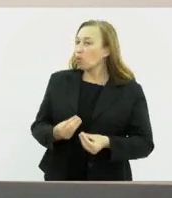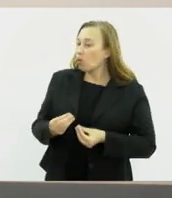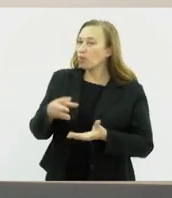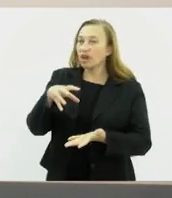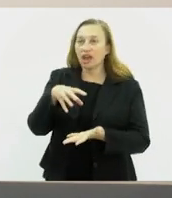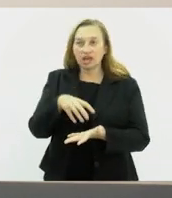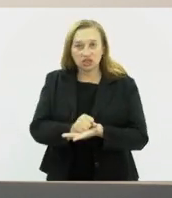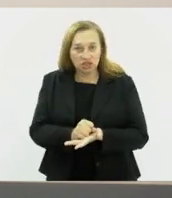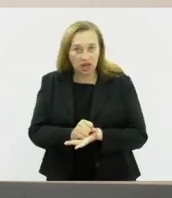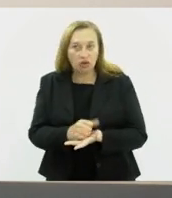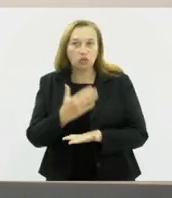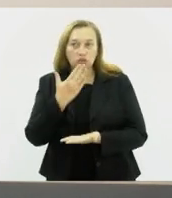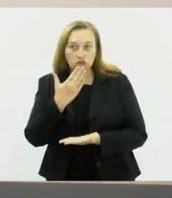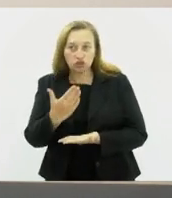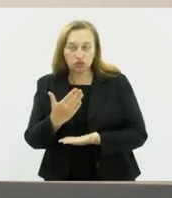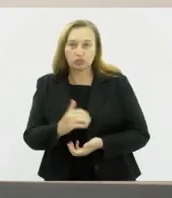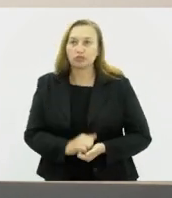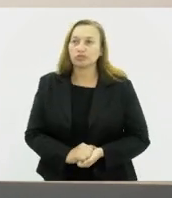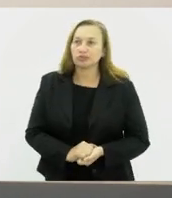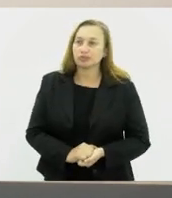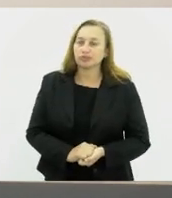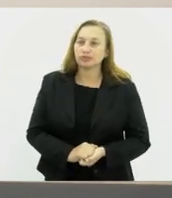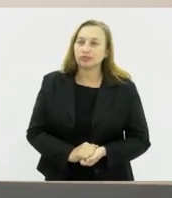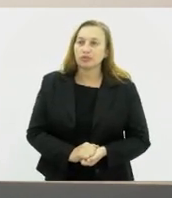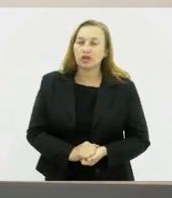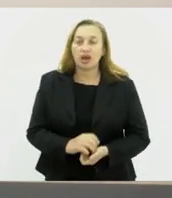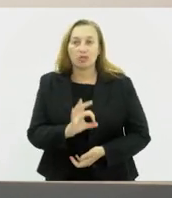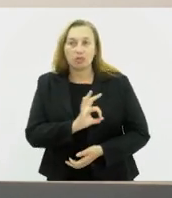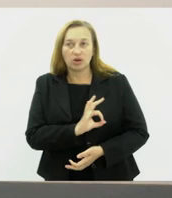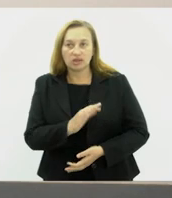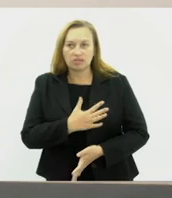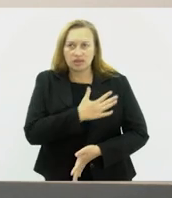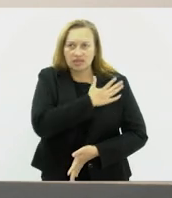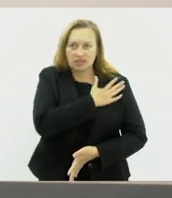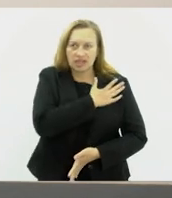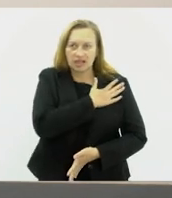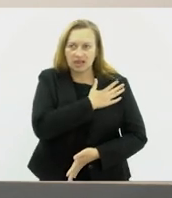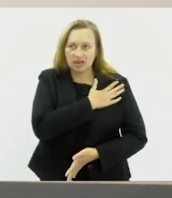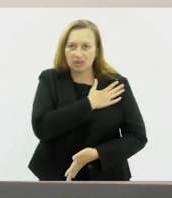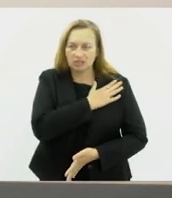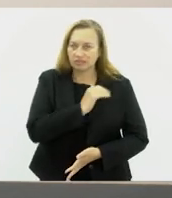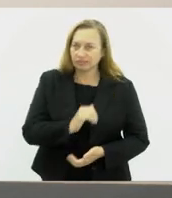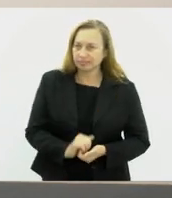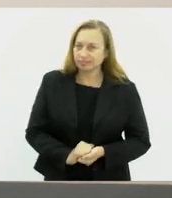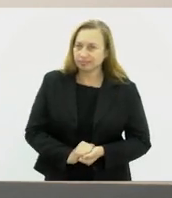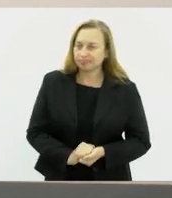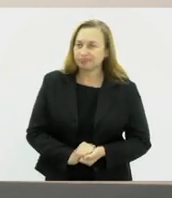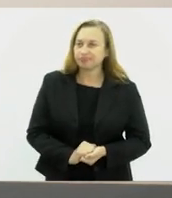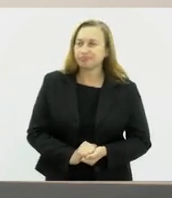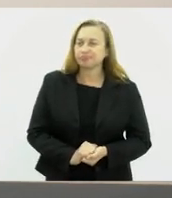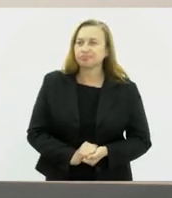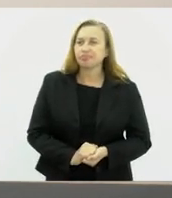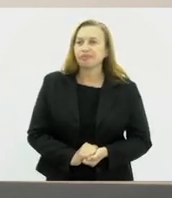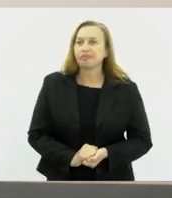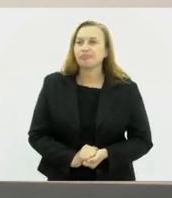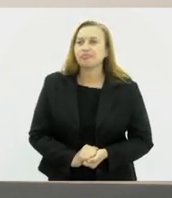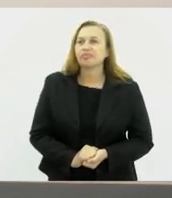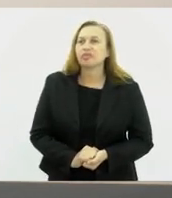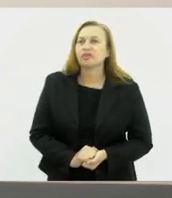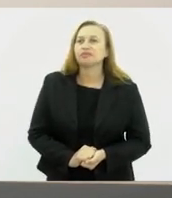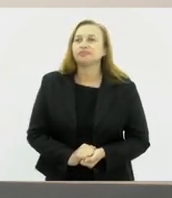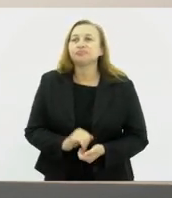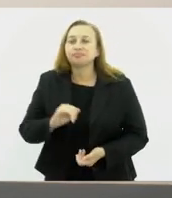aquele de ocorrência né aqui a polícia militar não vai caber a polícia militar faz esse tipo de valoração tá E